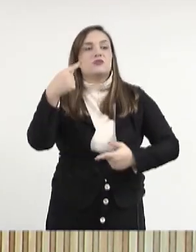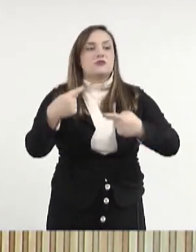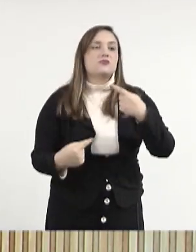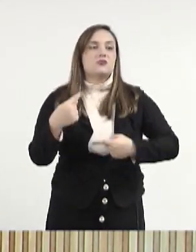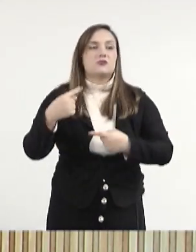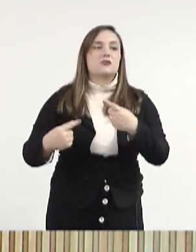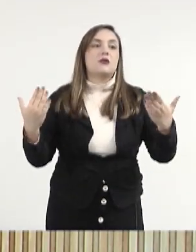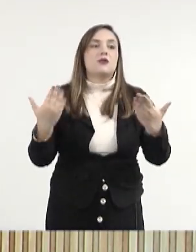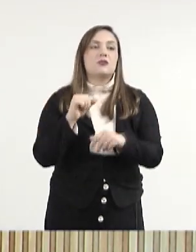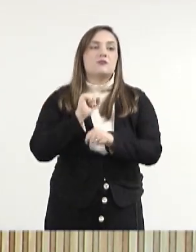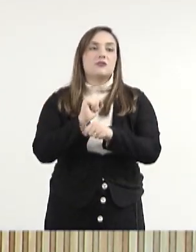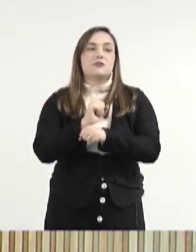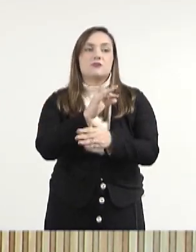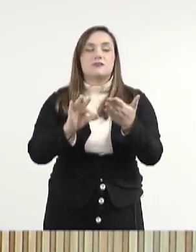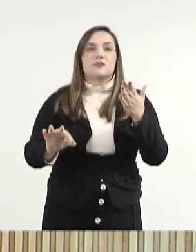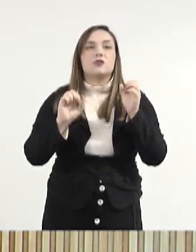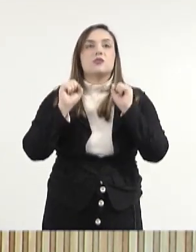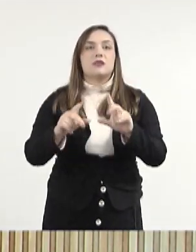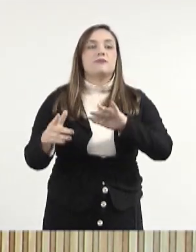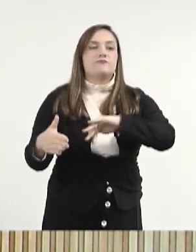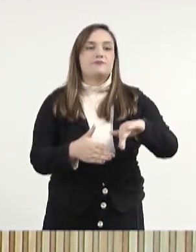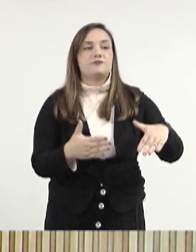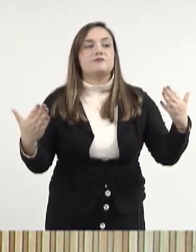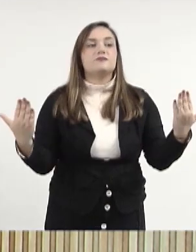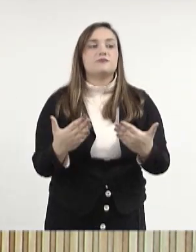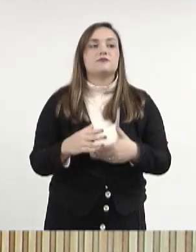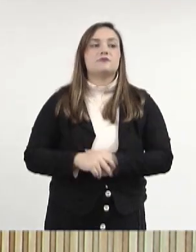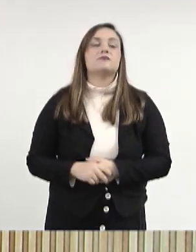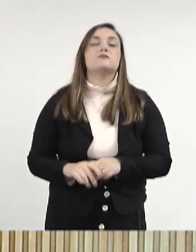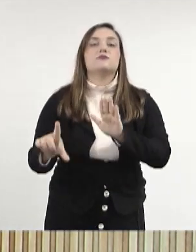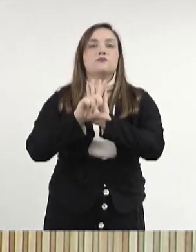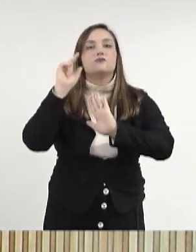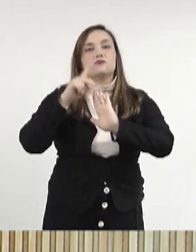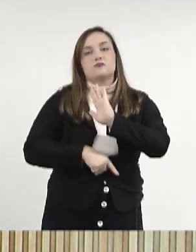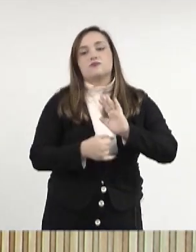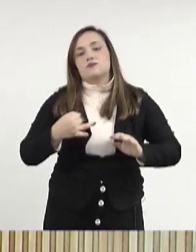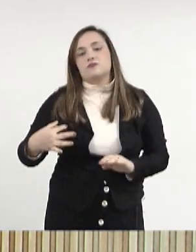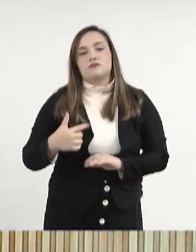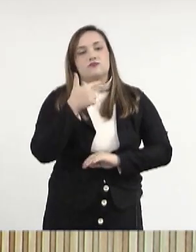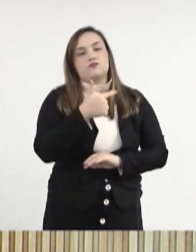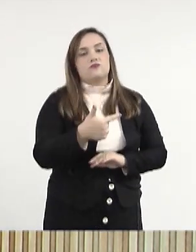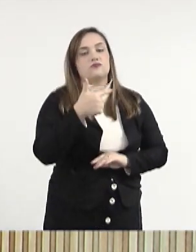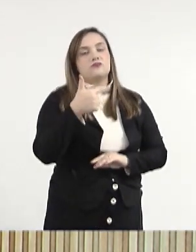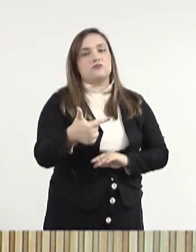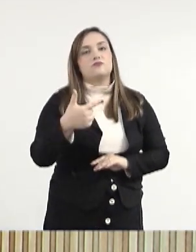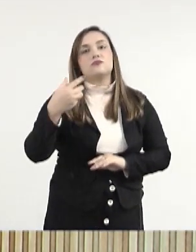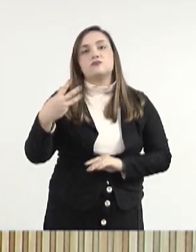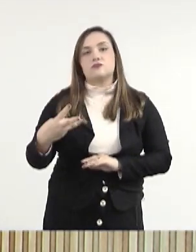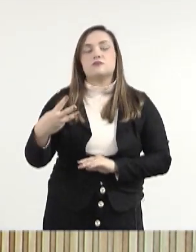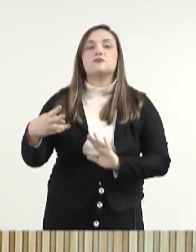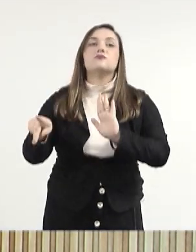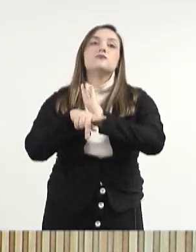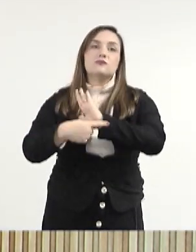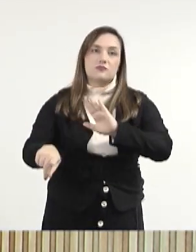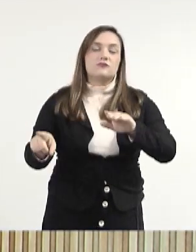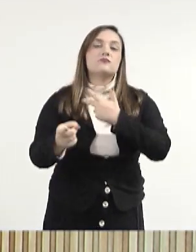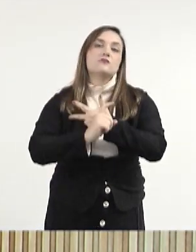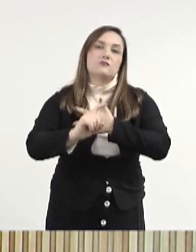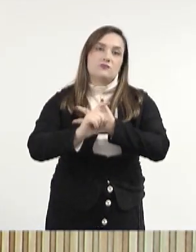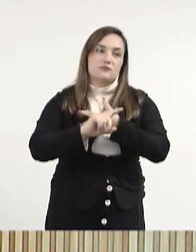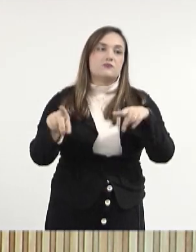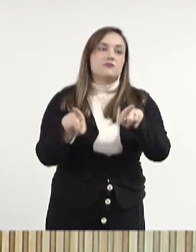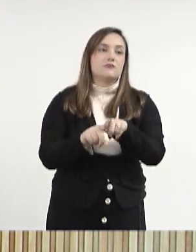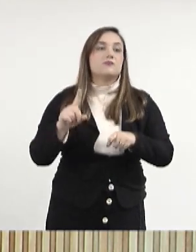para a sanção, como disse. Próximo item. Projeto de lei de número 223, também do Poder